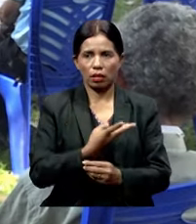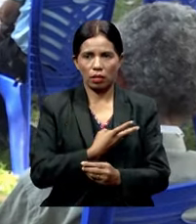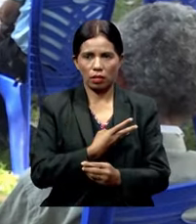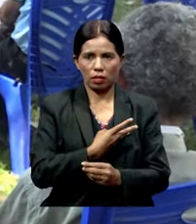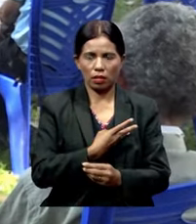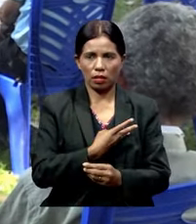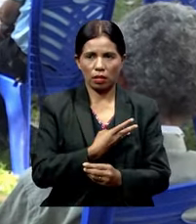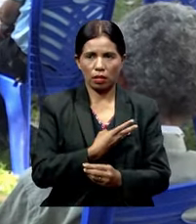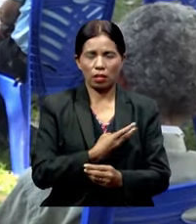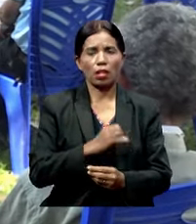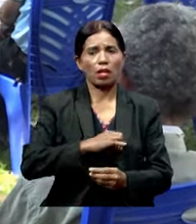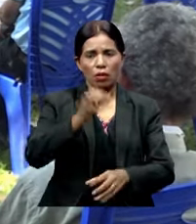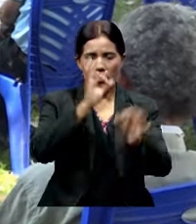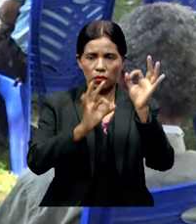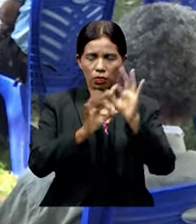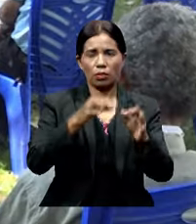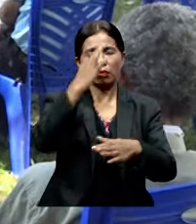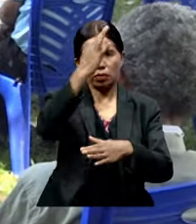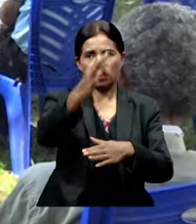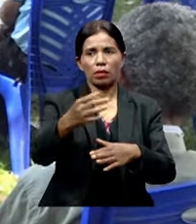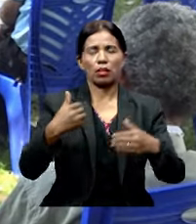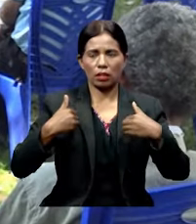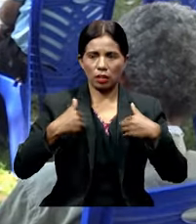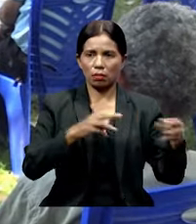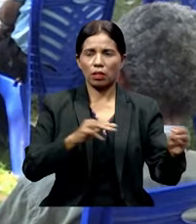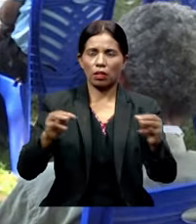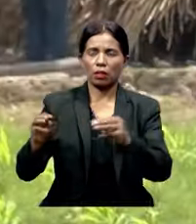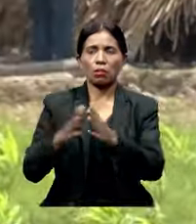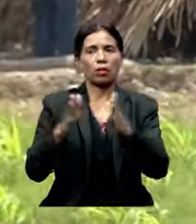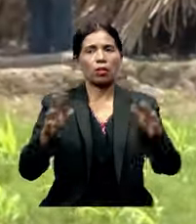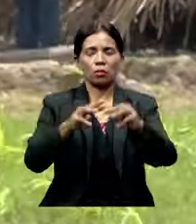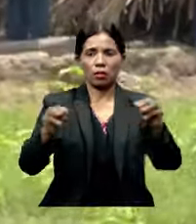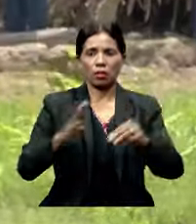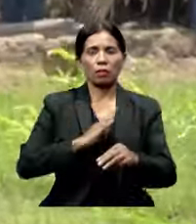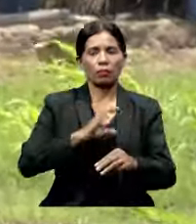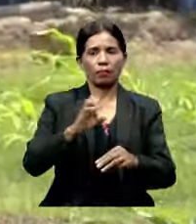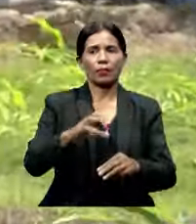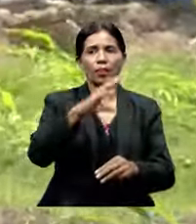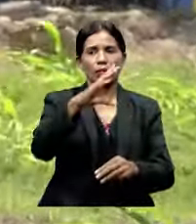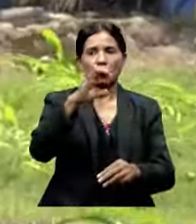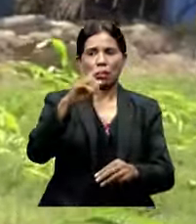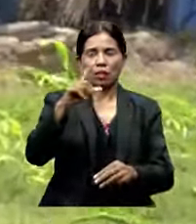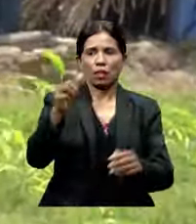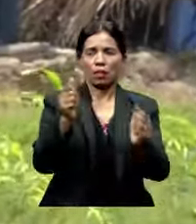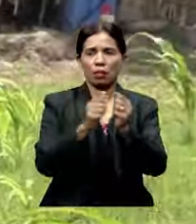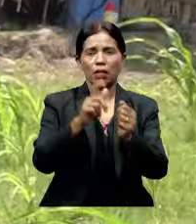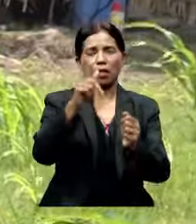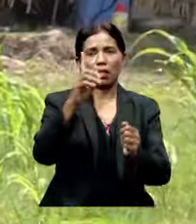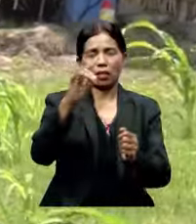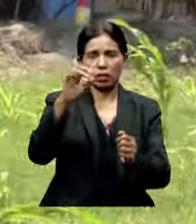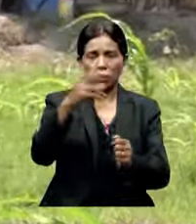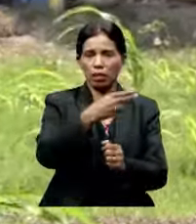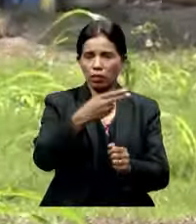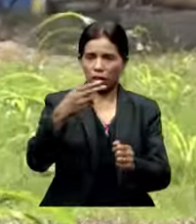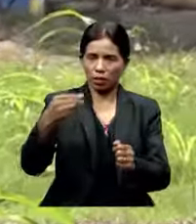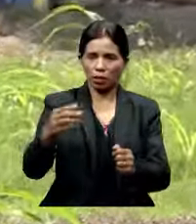natar nabe hafiar kata kira ne ba un i ha mudan sa bauti de munisipo Bonaro. Tu ira agenda CCITL ha mutu ko Kading Indonesia di husi